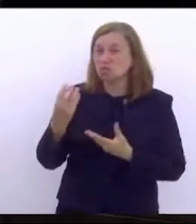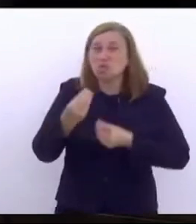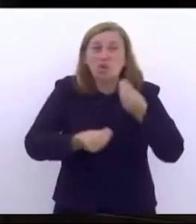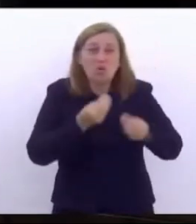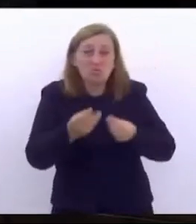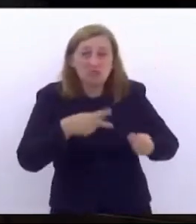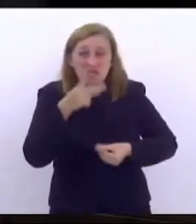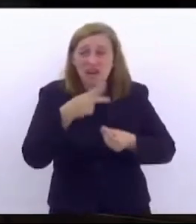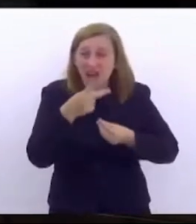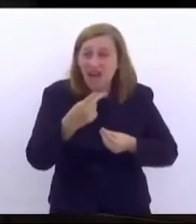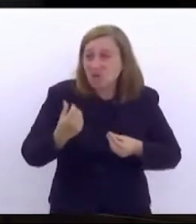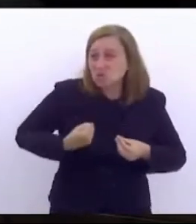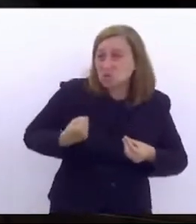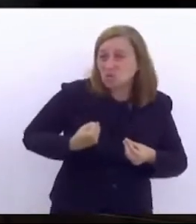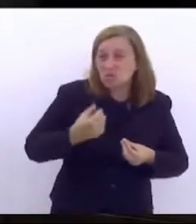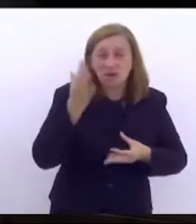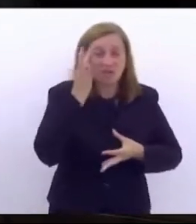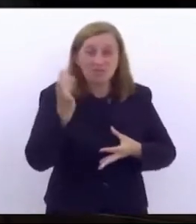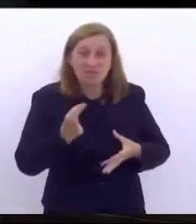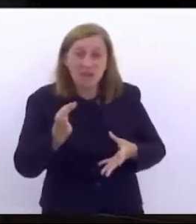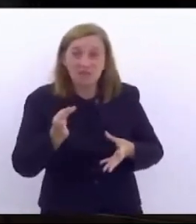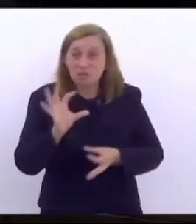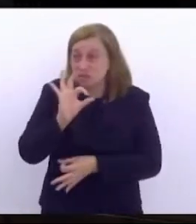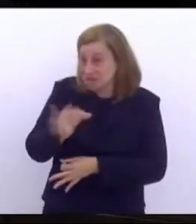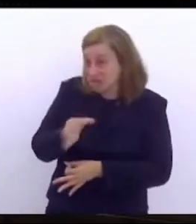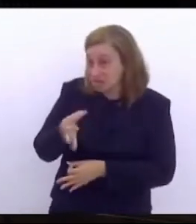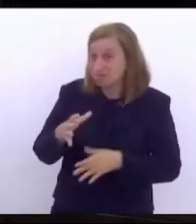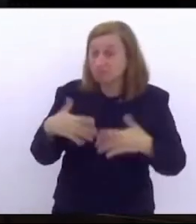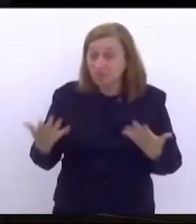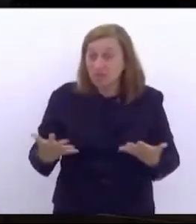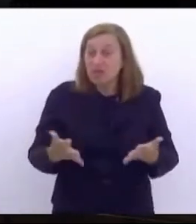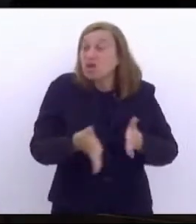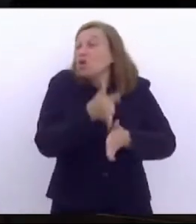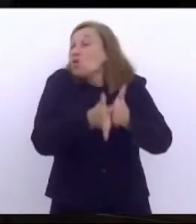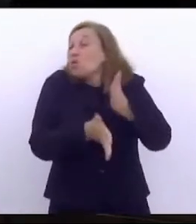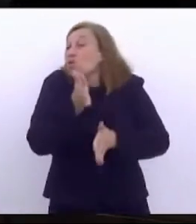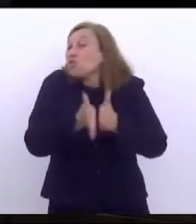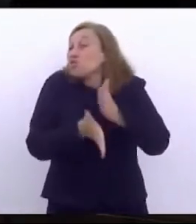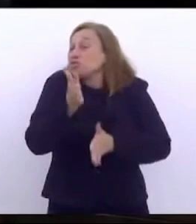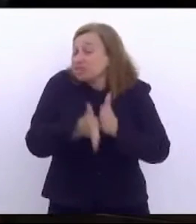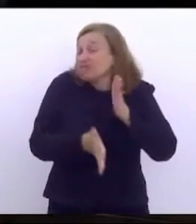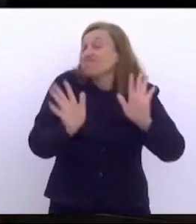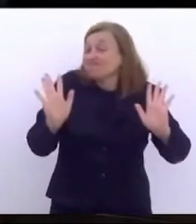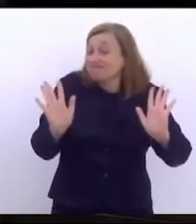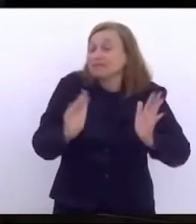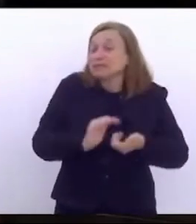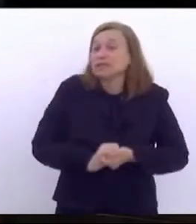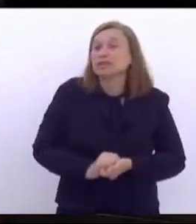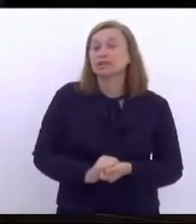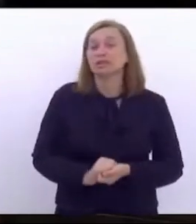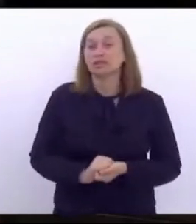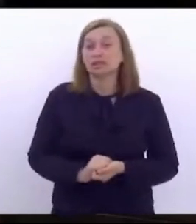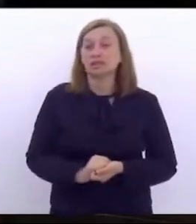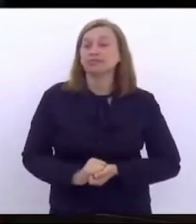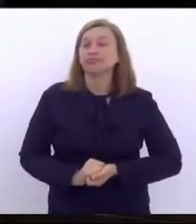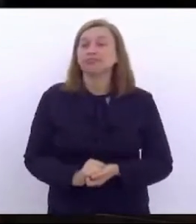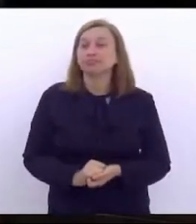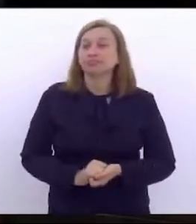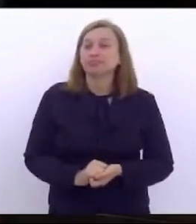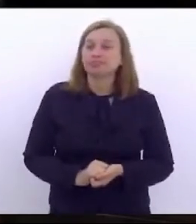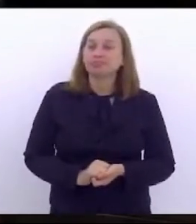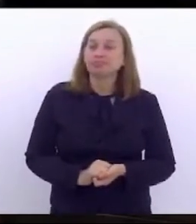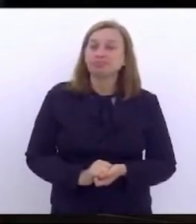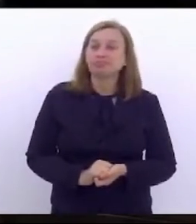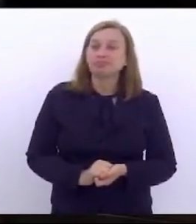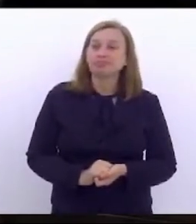dizer, joga número para cima, um número contra o outro, e você não sabe a fragilidade que ele tem. Né? E